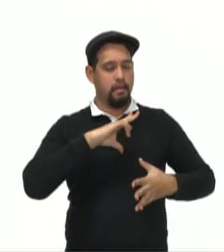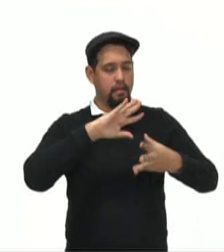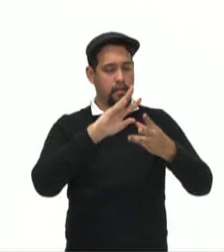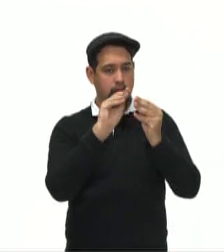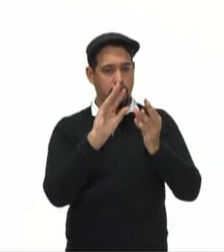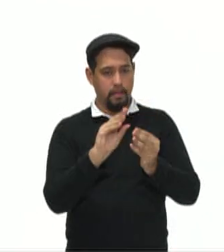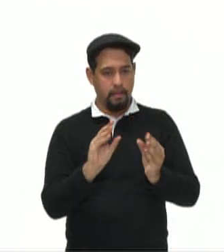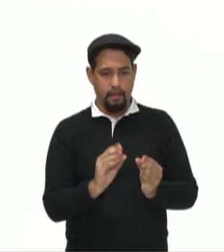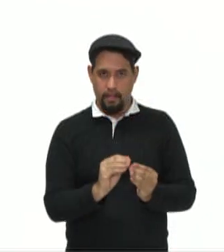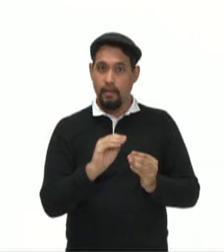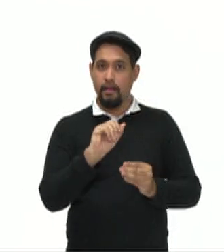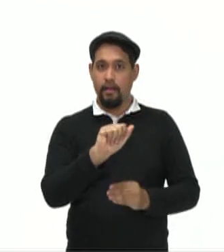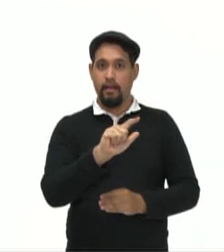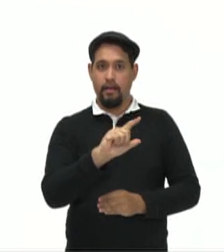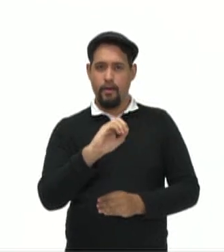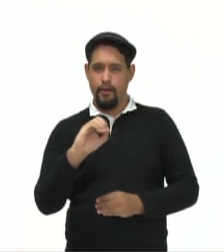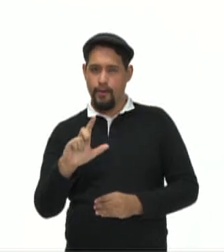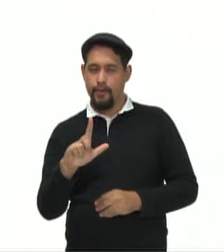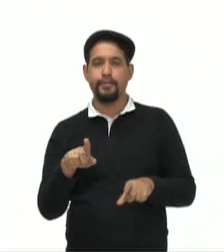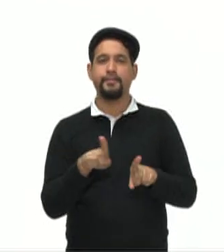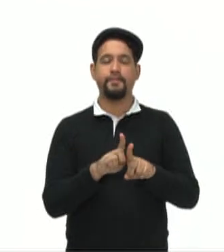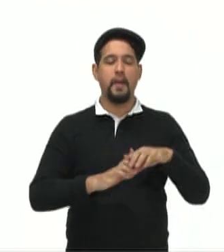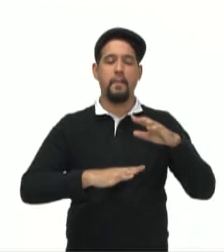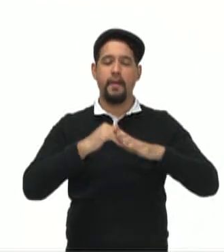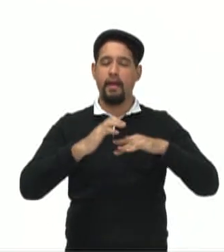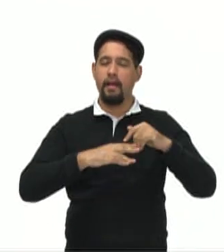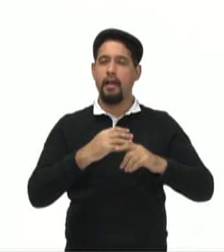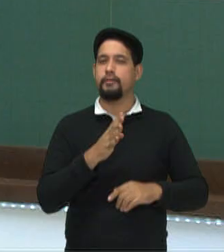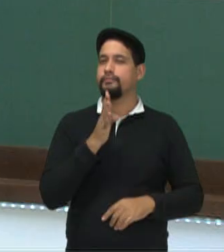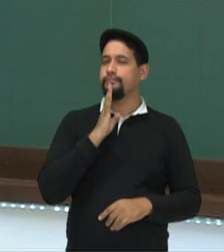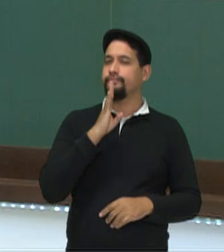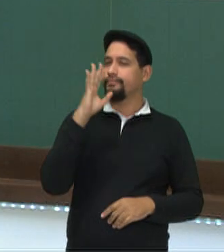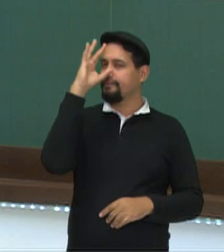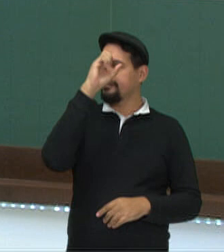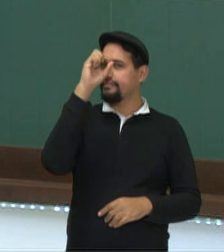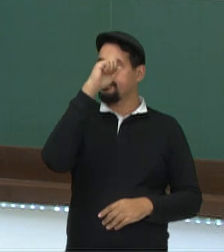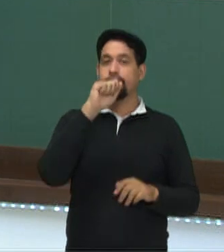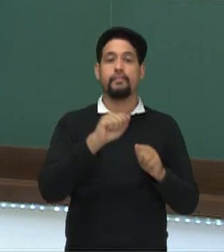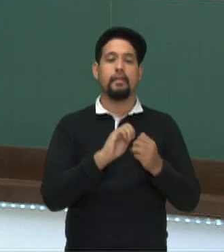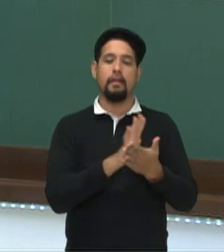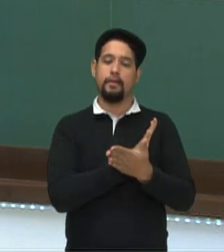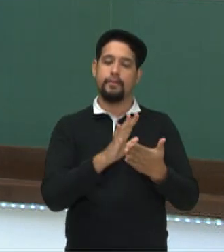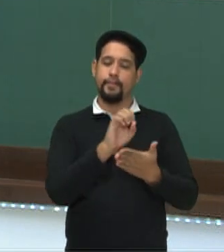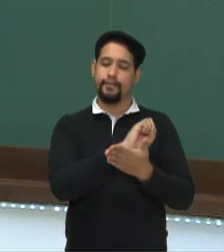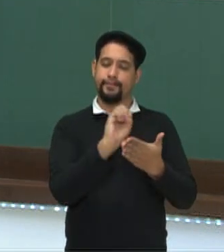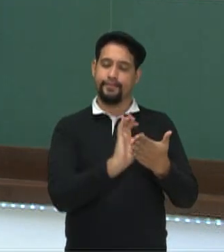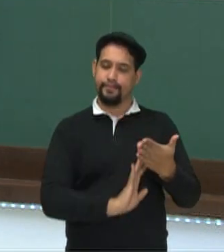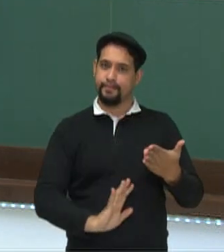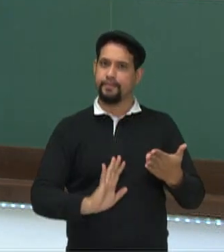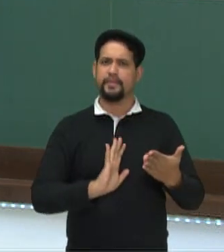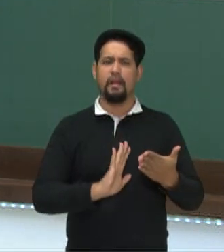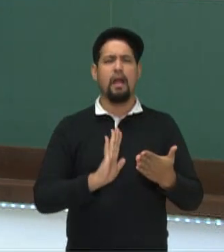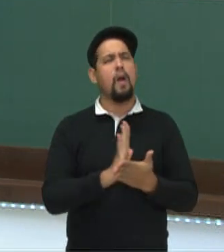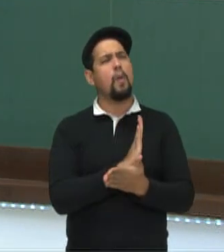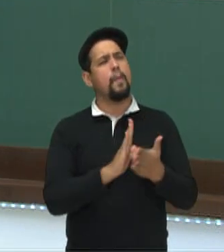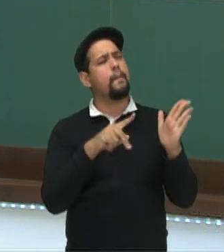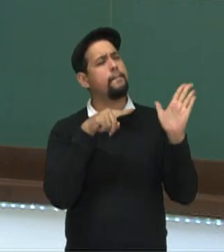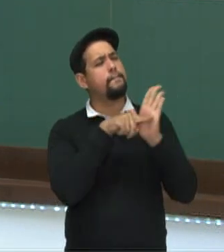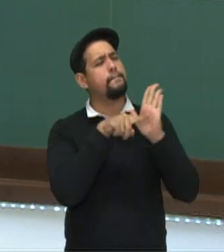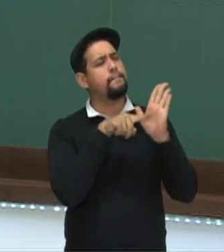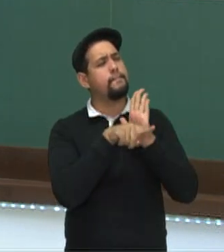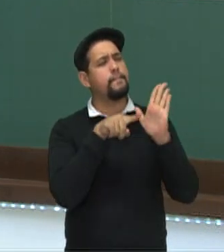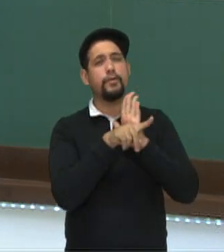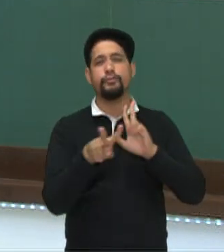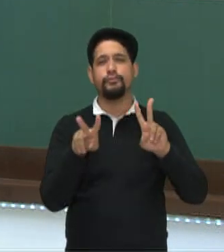classificados como álcoois e, claro, praticar este conhecimento resolvendo algumas atividades. Alguns questionamentos sobre